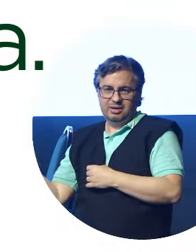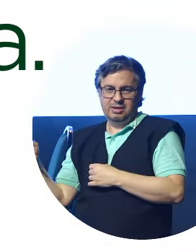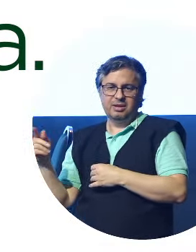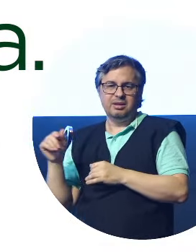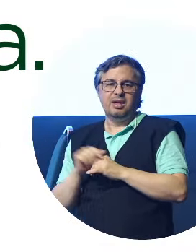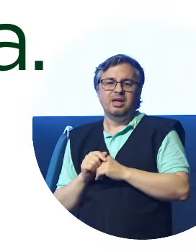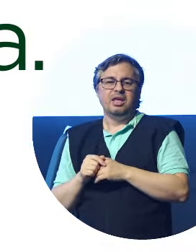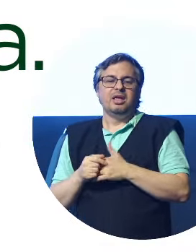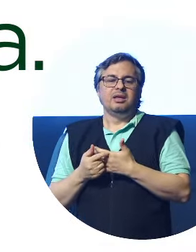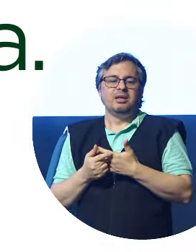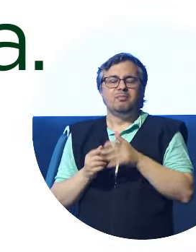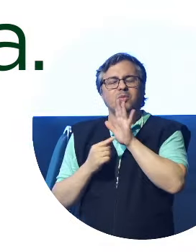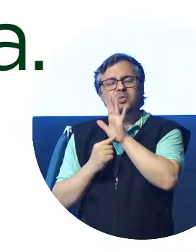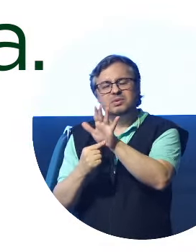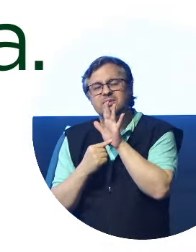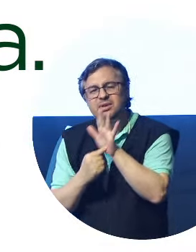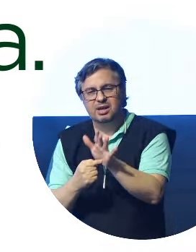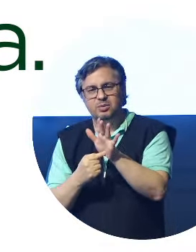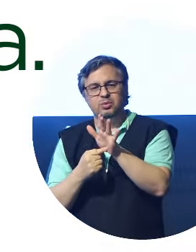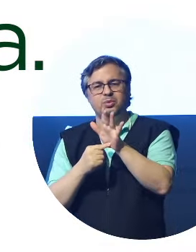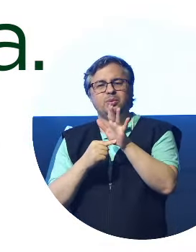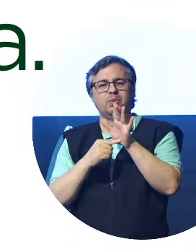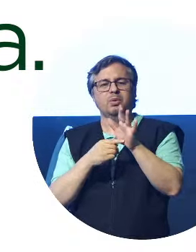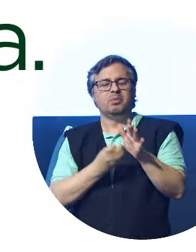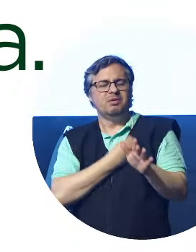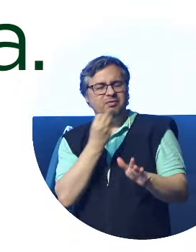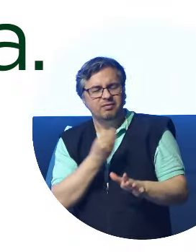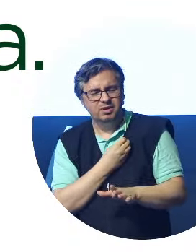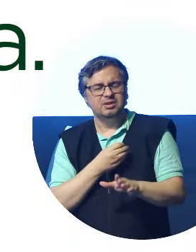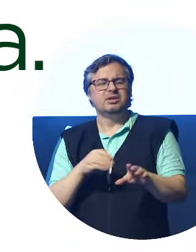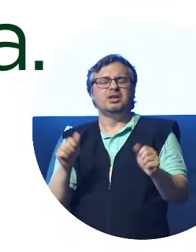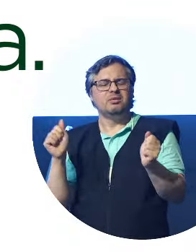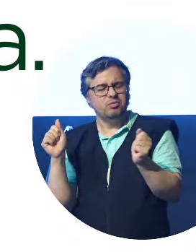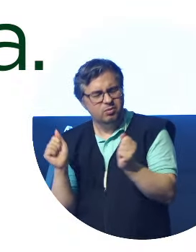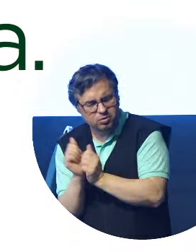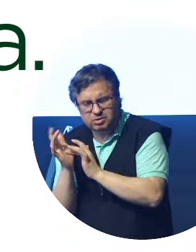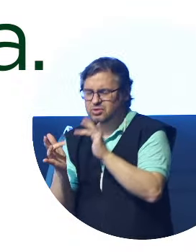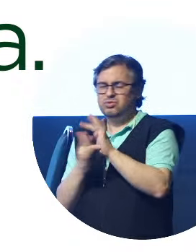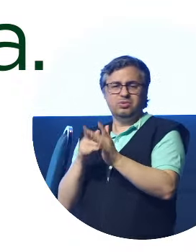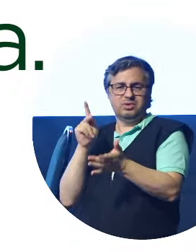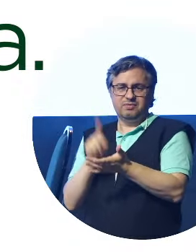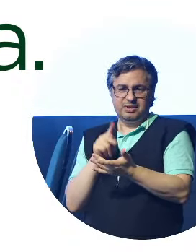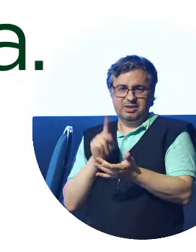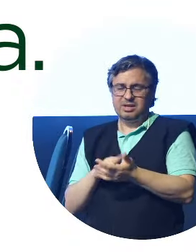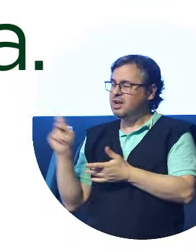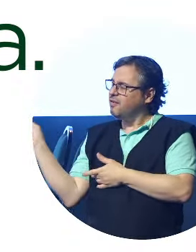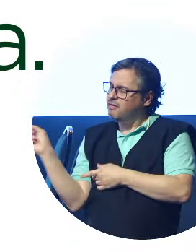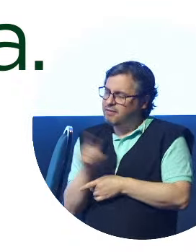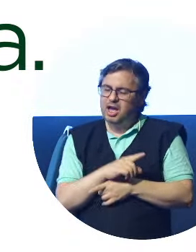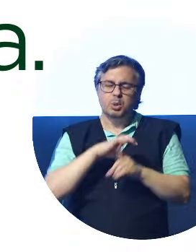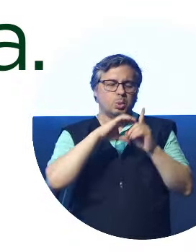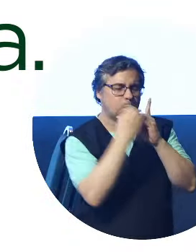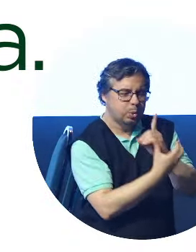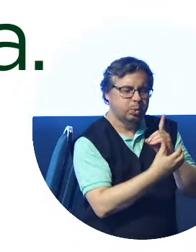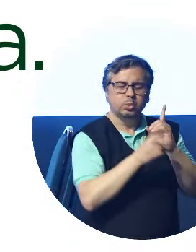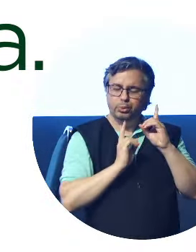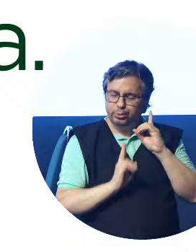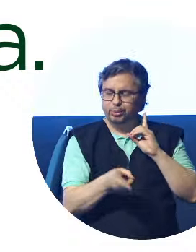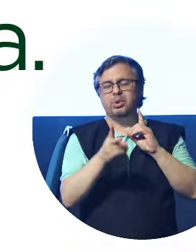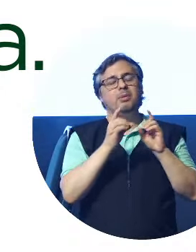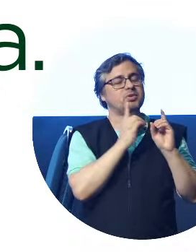dado evidências de uma vida realmente entregue a Jesus. Ele tem participado dos nossos cultos, além